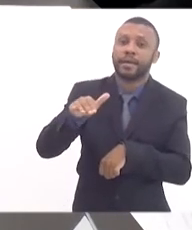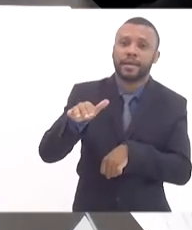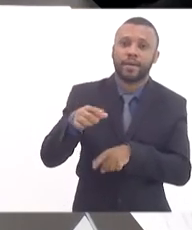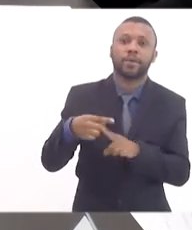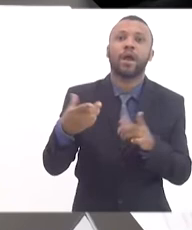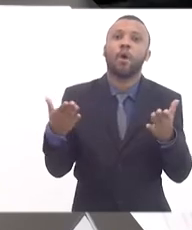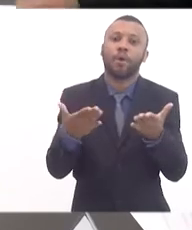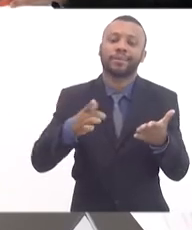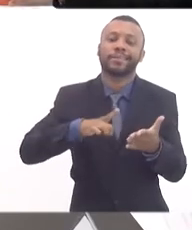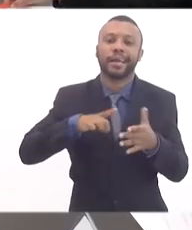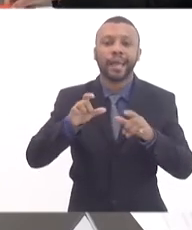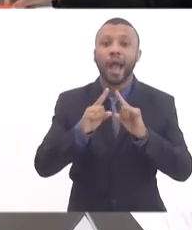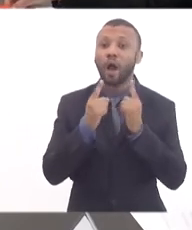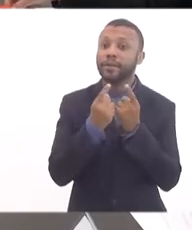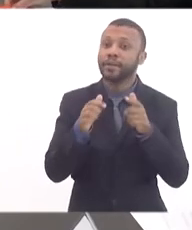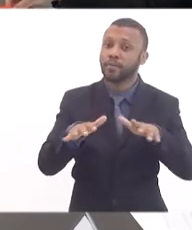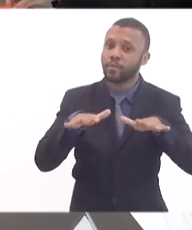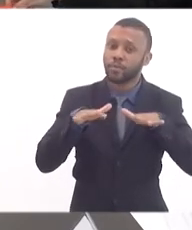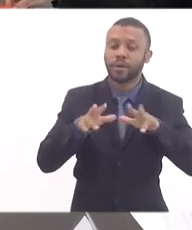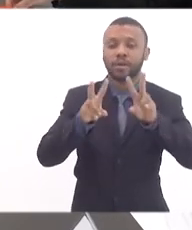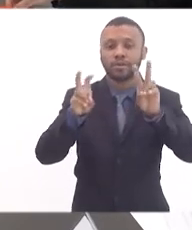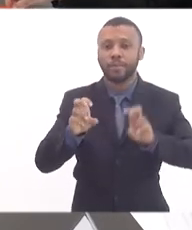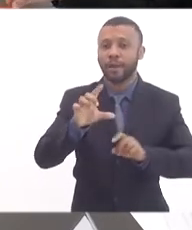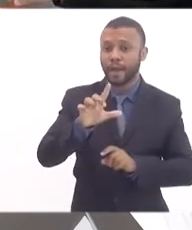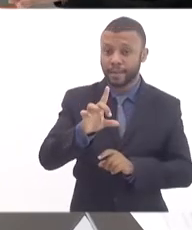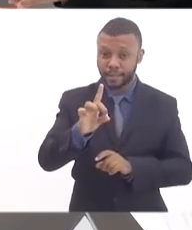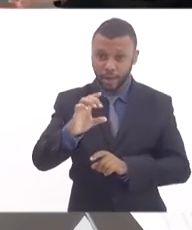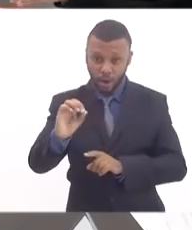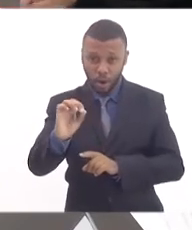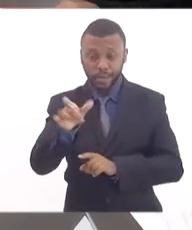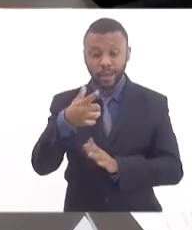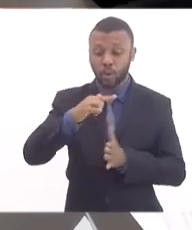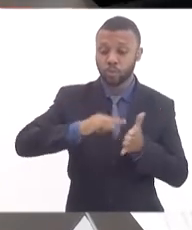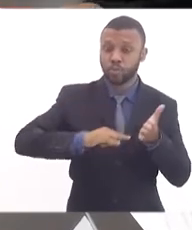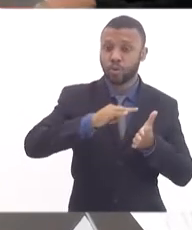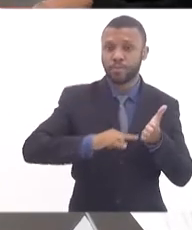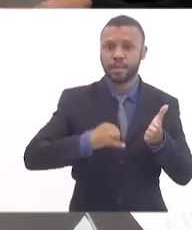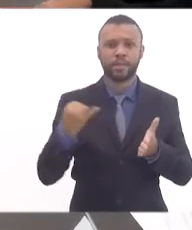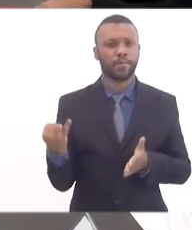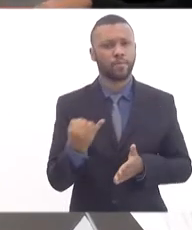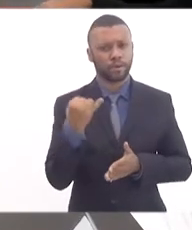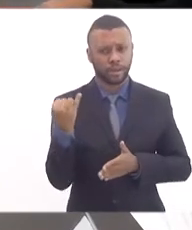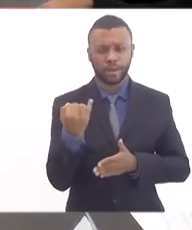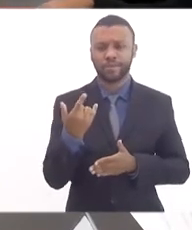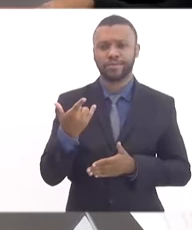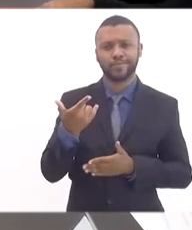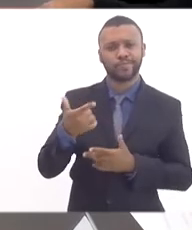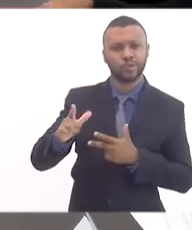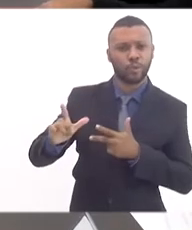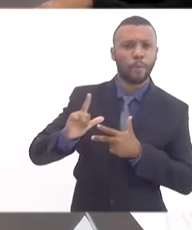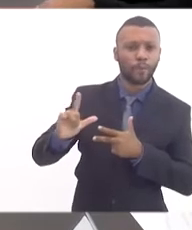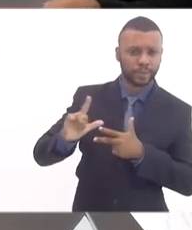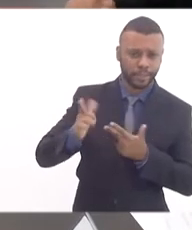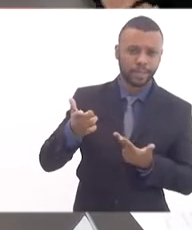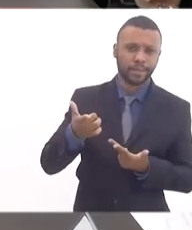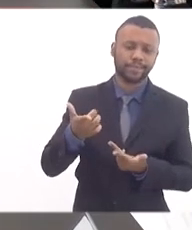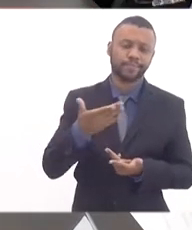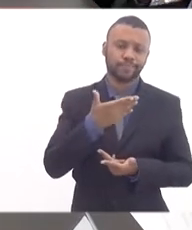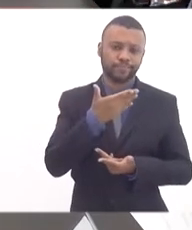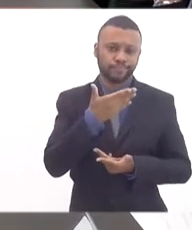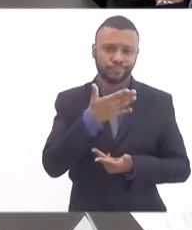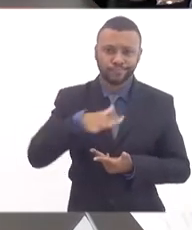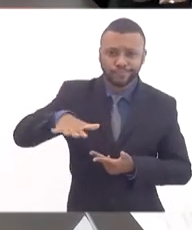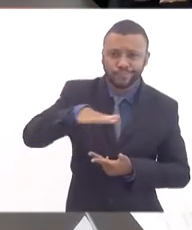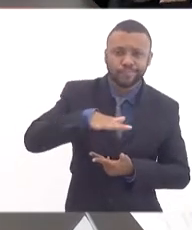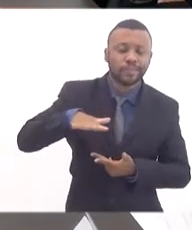hoje tem audiência pública da LG O que é um documento importantíssimo Poder Legislativo então eu vou só na